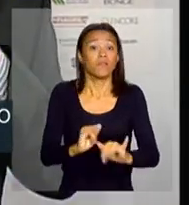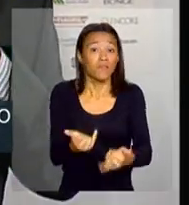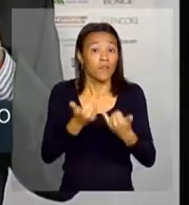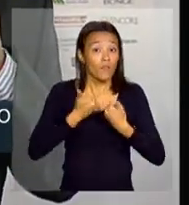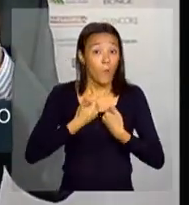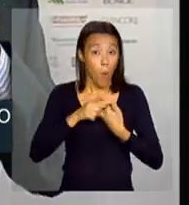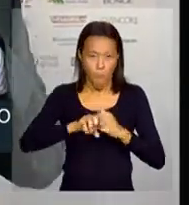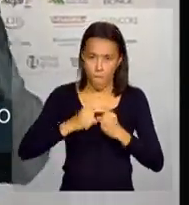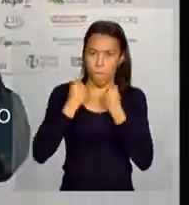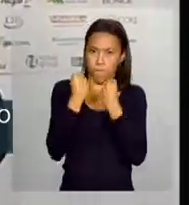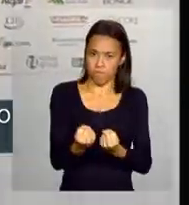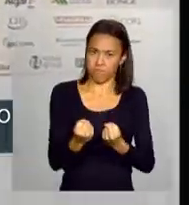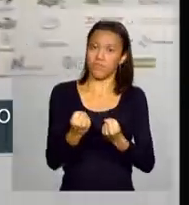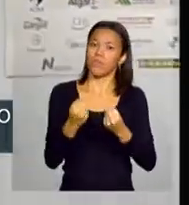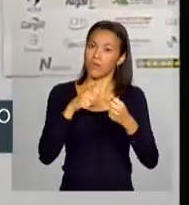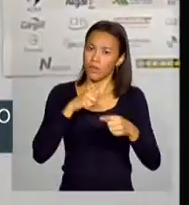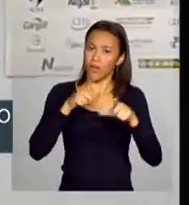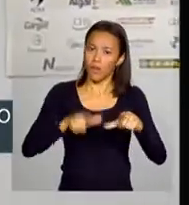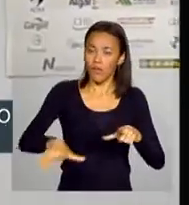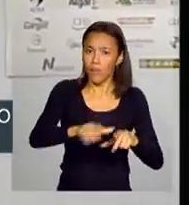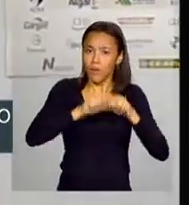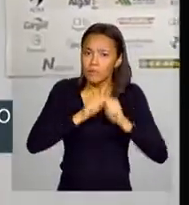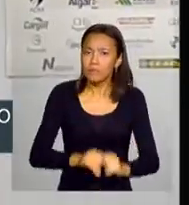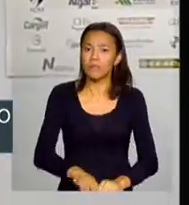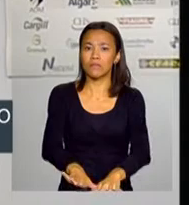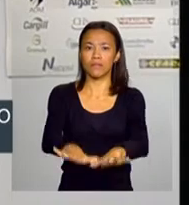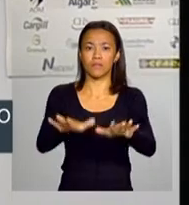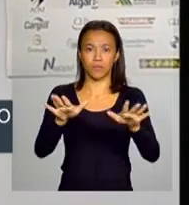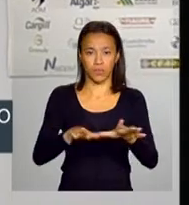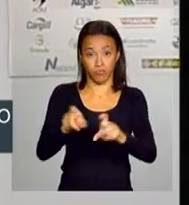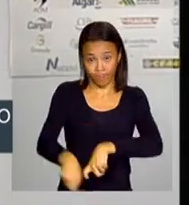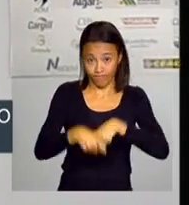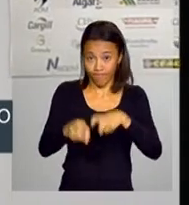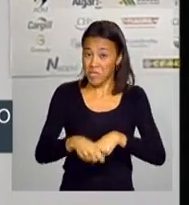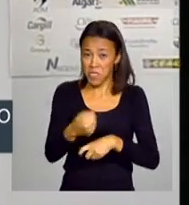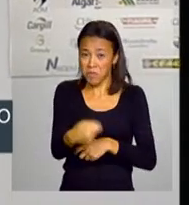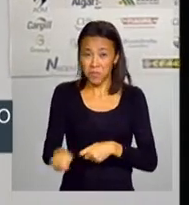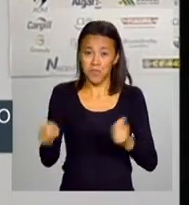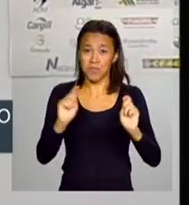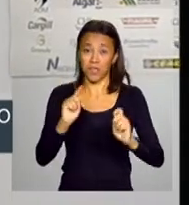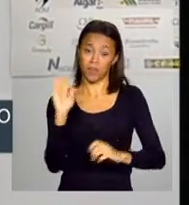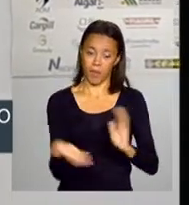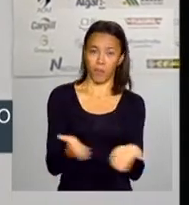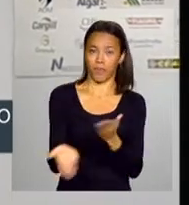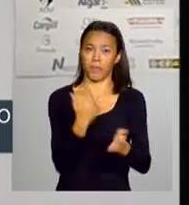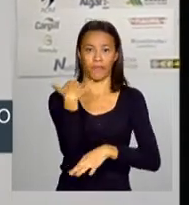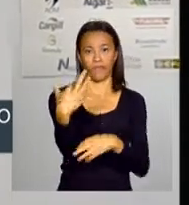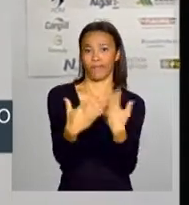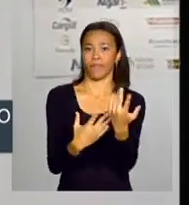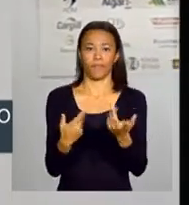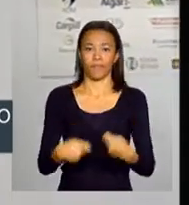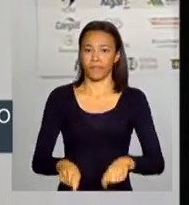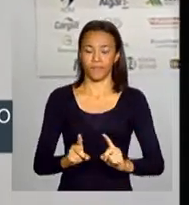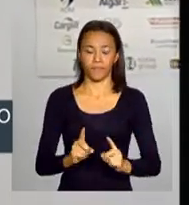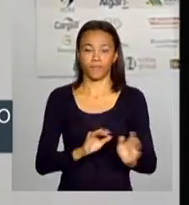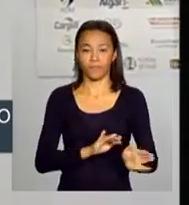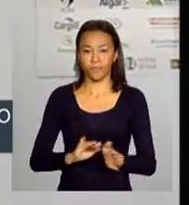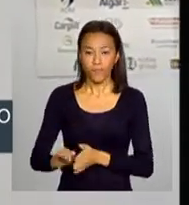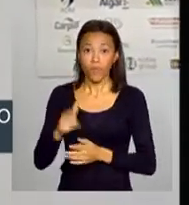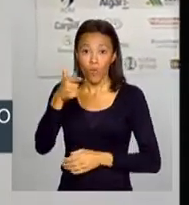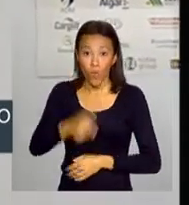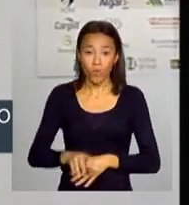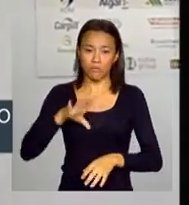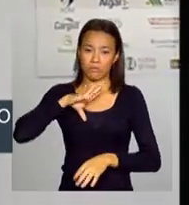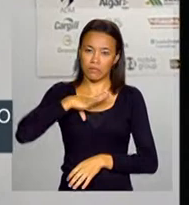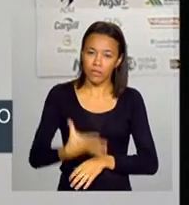do potencial que a gente tem para a expansão da agricultura sem precisar desmatar a floresta. Falando de desafios, aqui é um